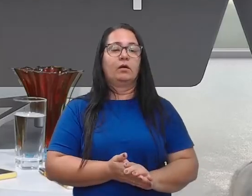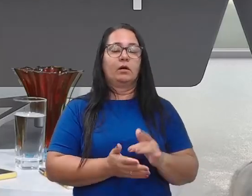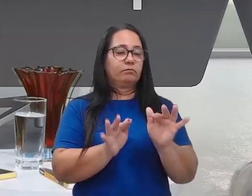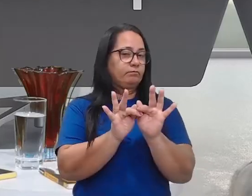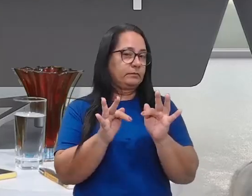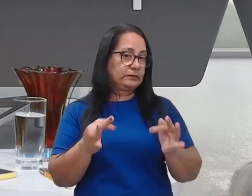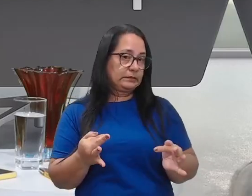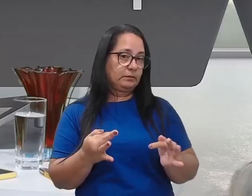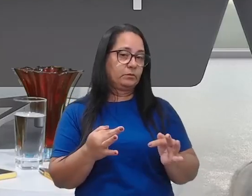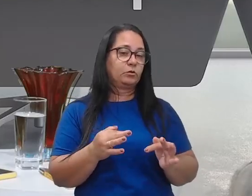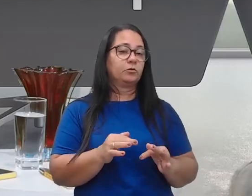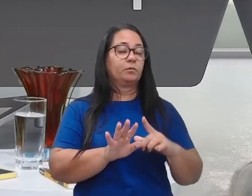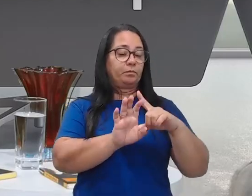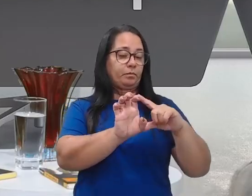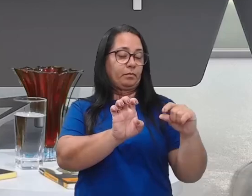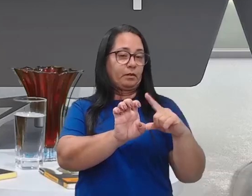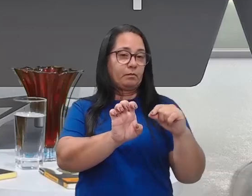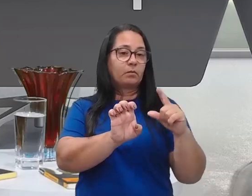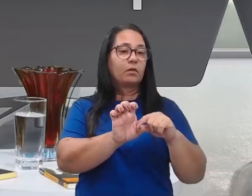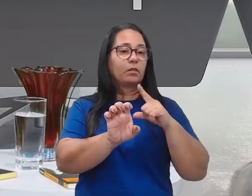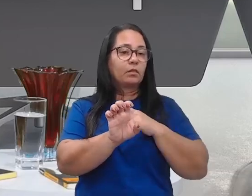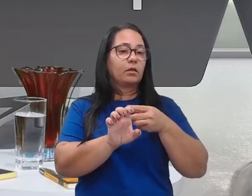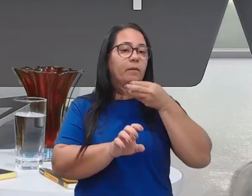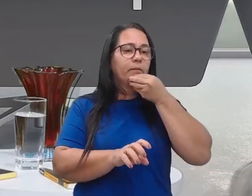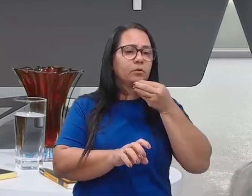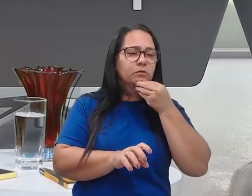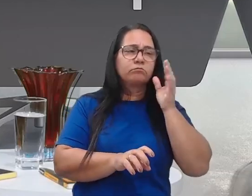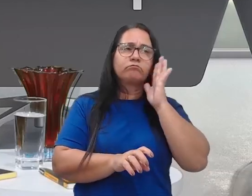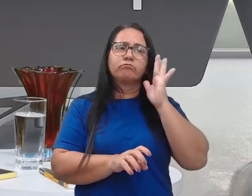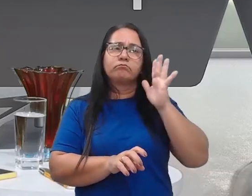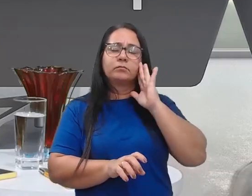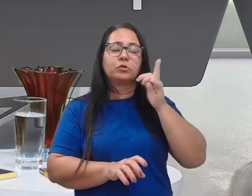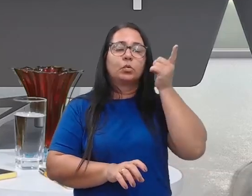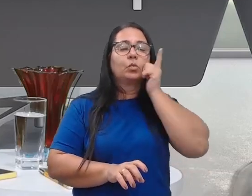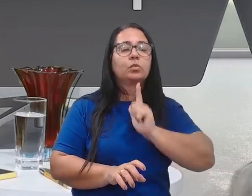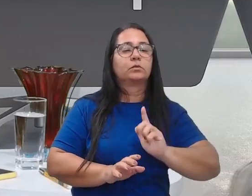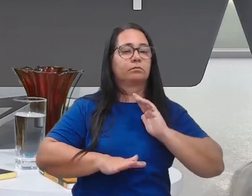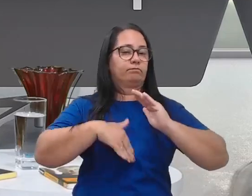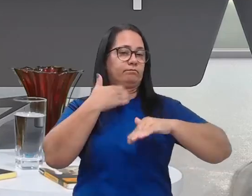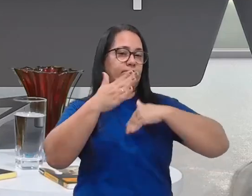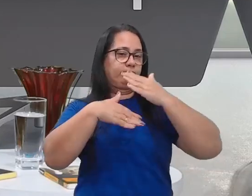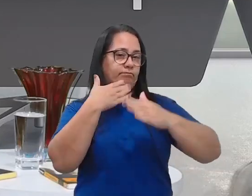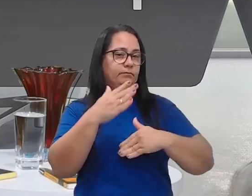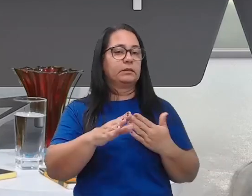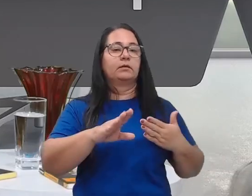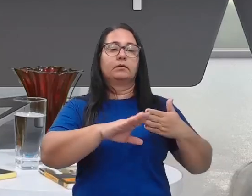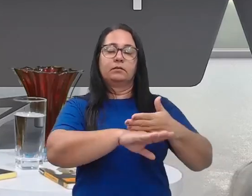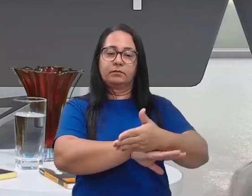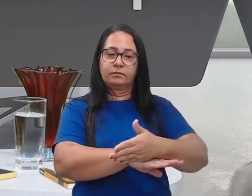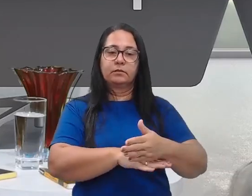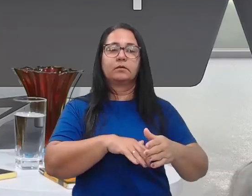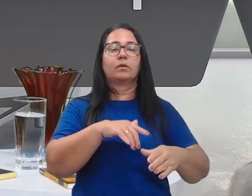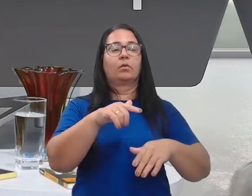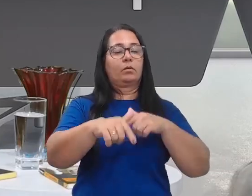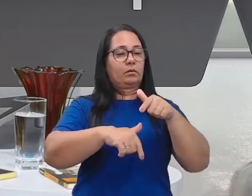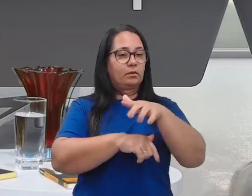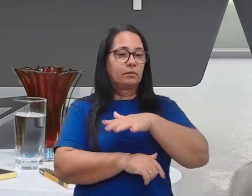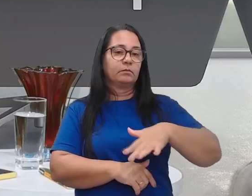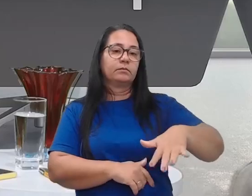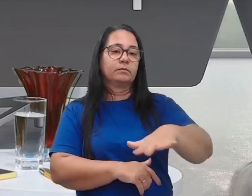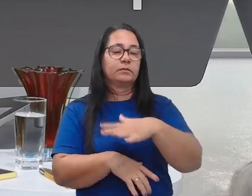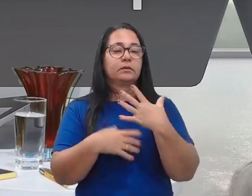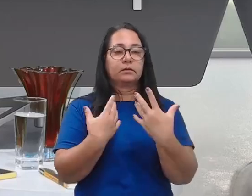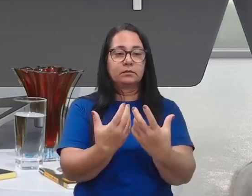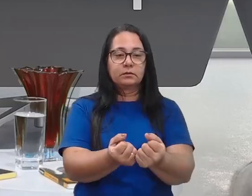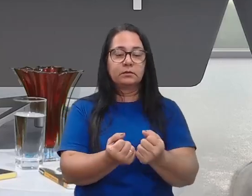você visualizar uma oportunidade, conseguir desenvolvê-la e ofertá-la no mercado de forma que ela seja bem aceita. É encontrar um nicho,